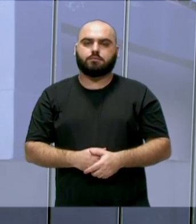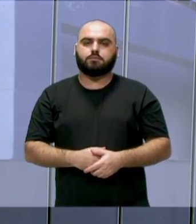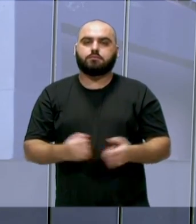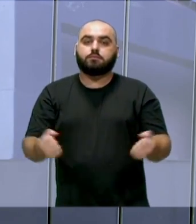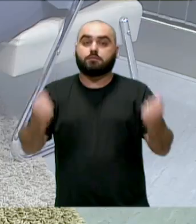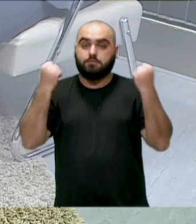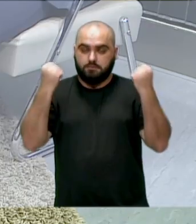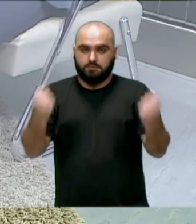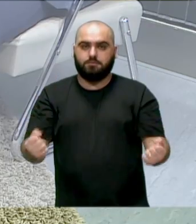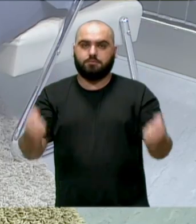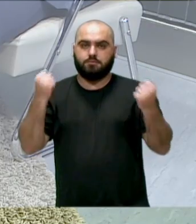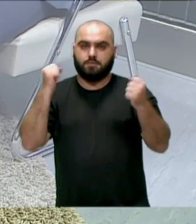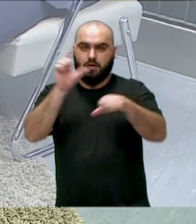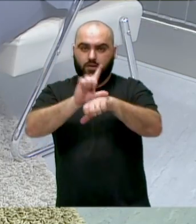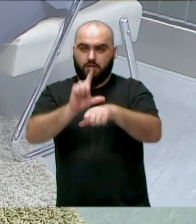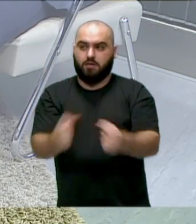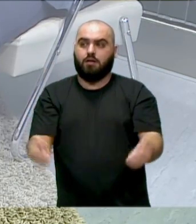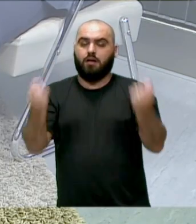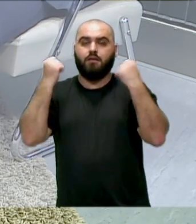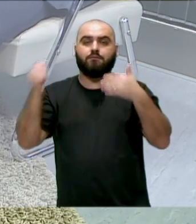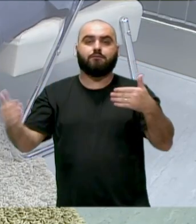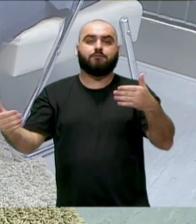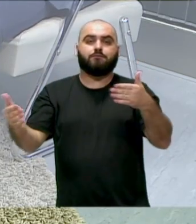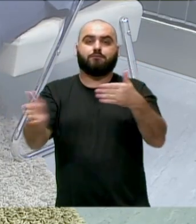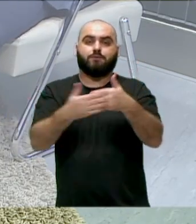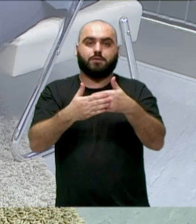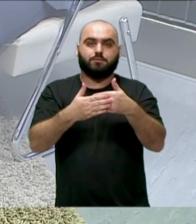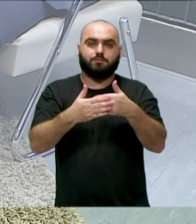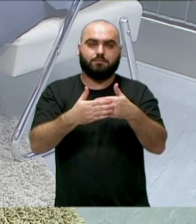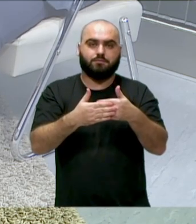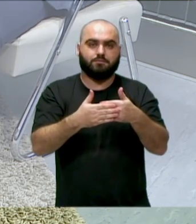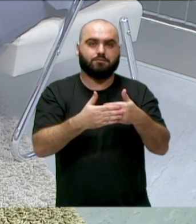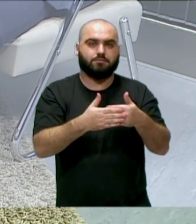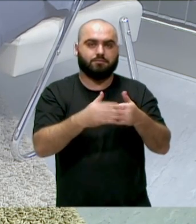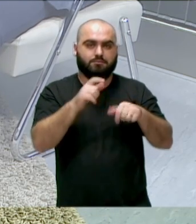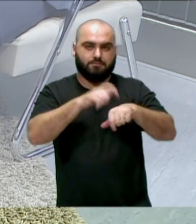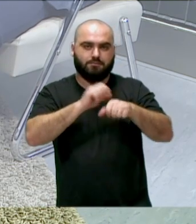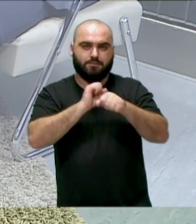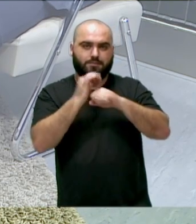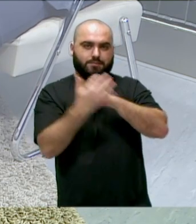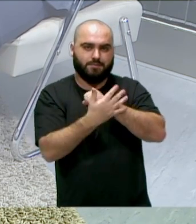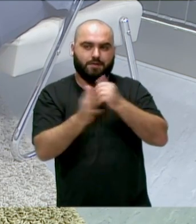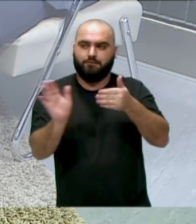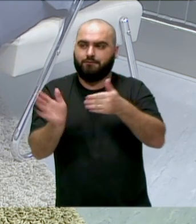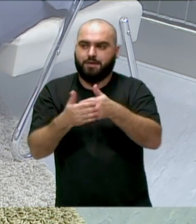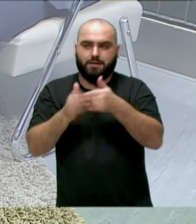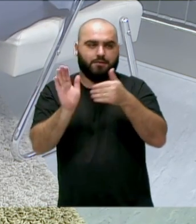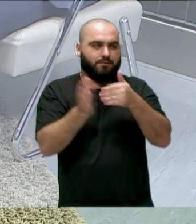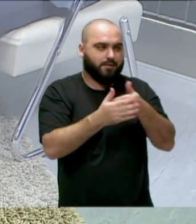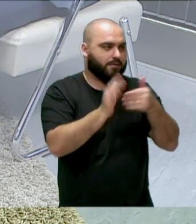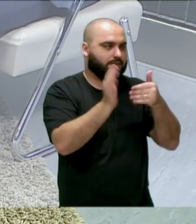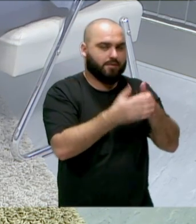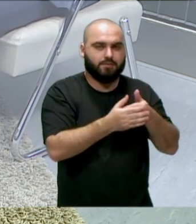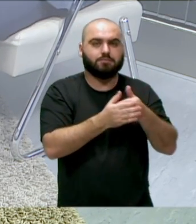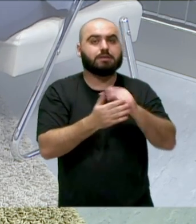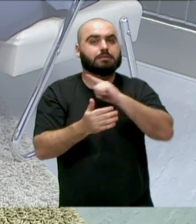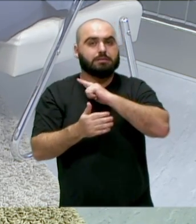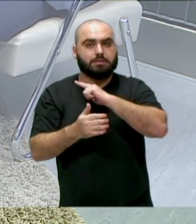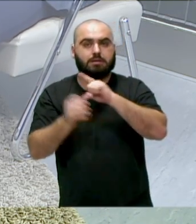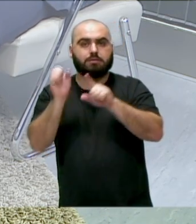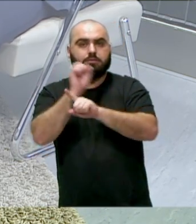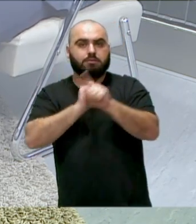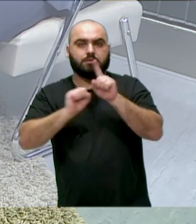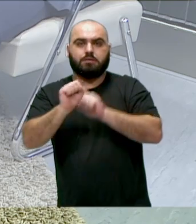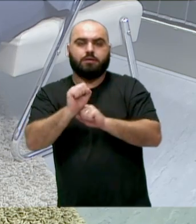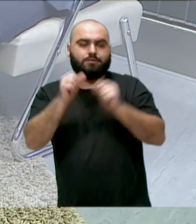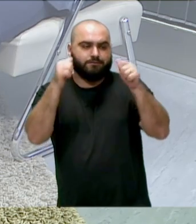academias fecharam, os espaços públicos fecharam na época da pandemia, né? Então a gente tinha uma sociedade